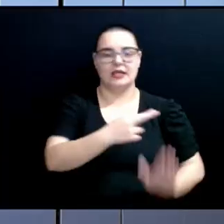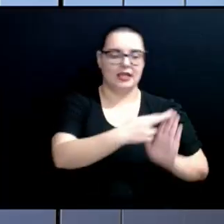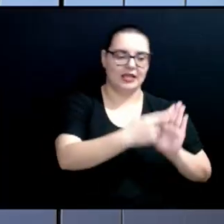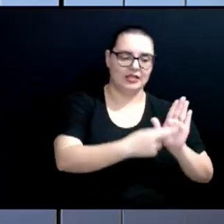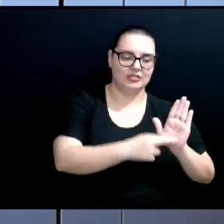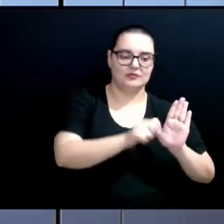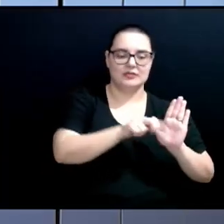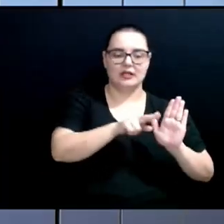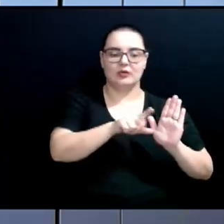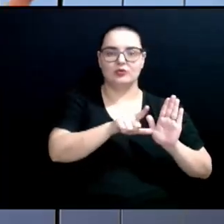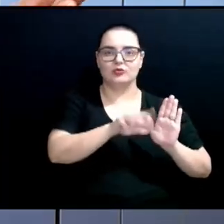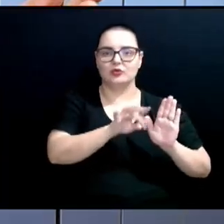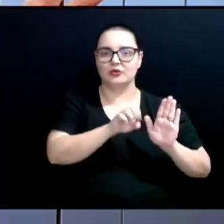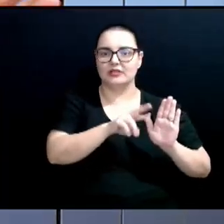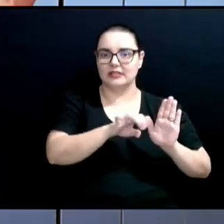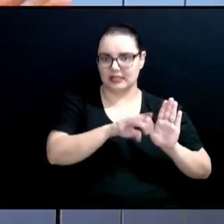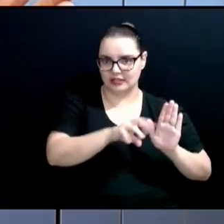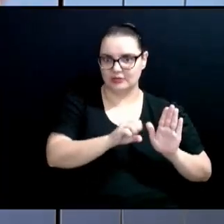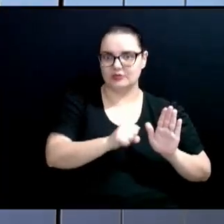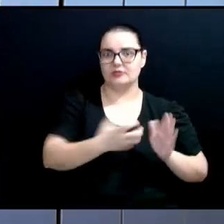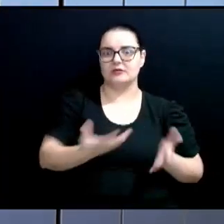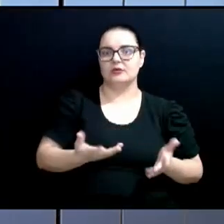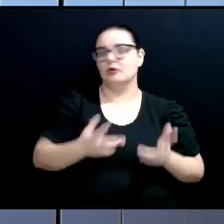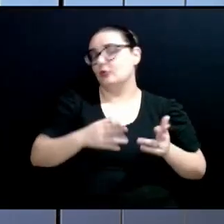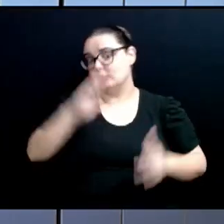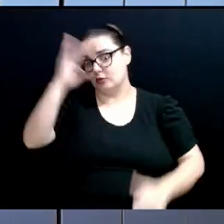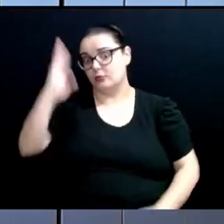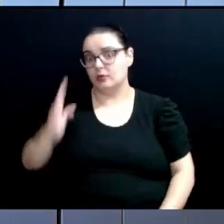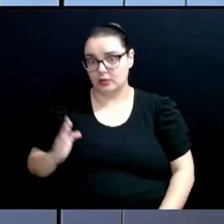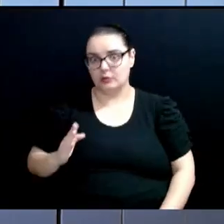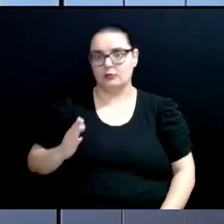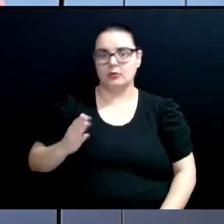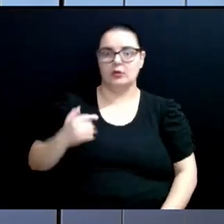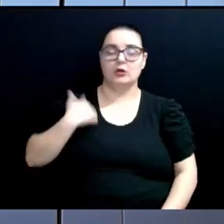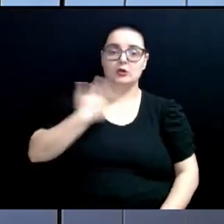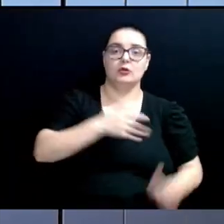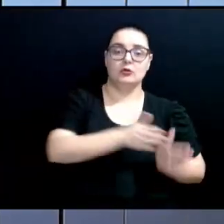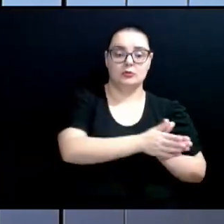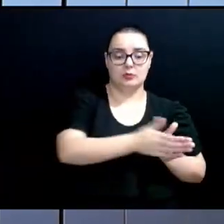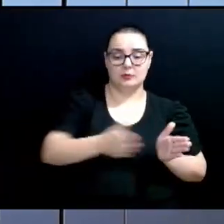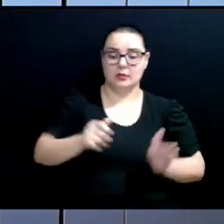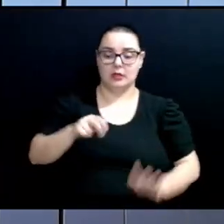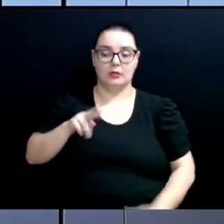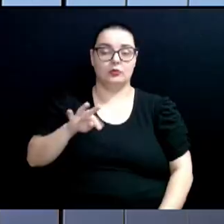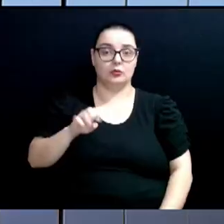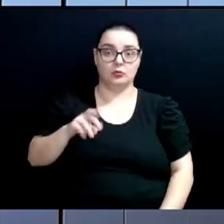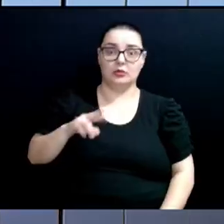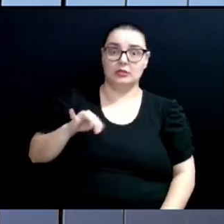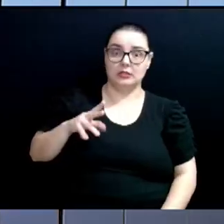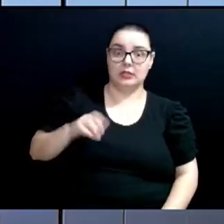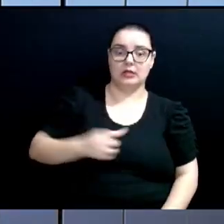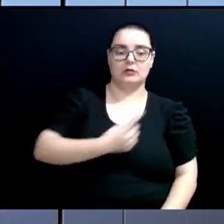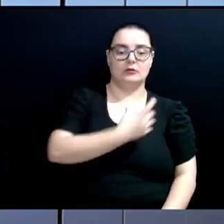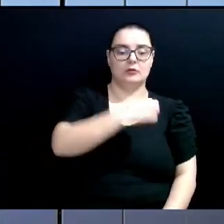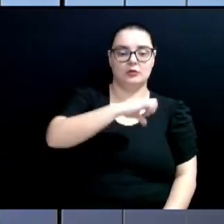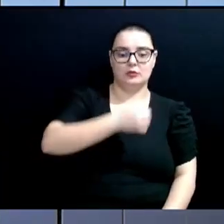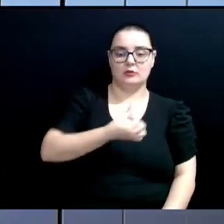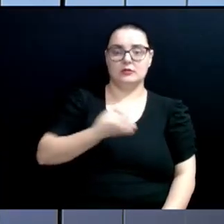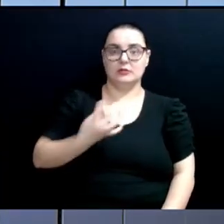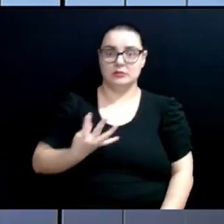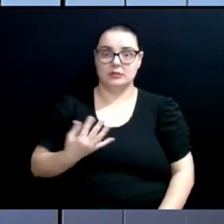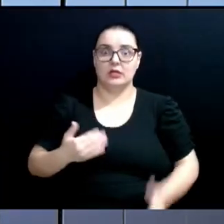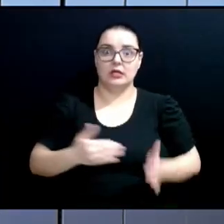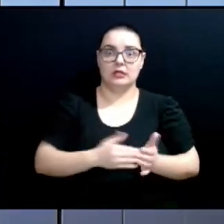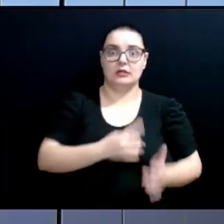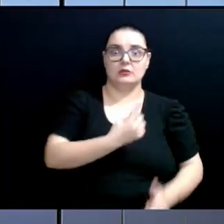partir desse, por exemplo, no caso do Brasil, né? Nós passamos por um período autoritário entre 64 e 85, houve um golpe de